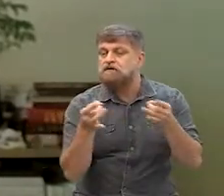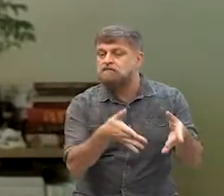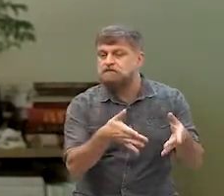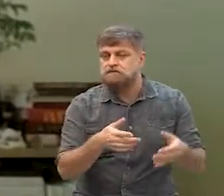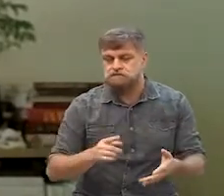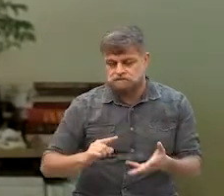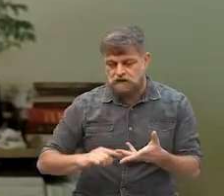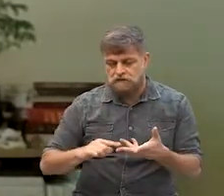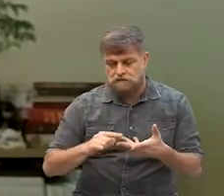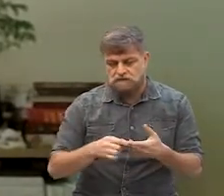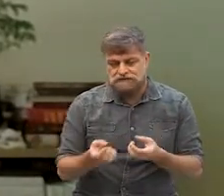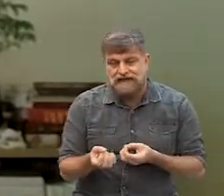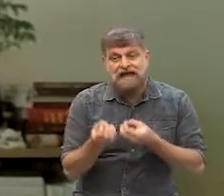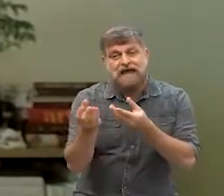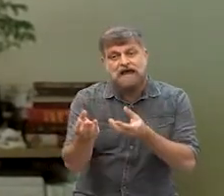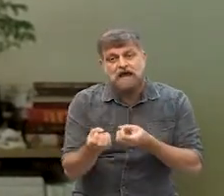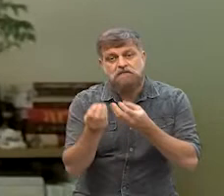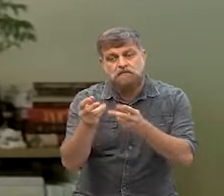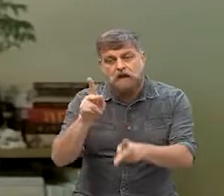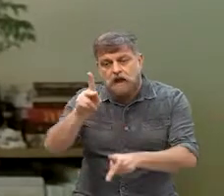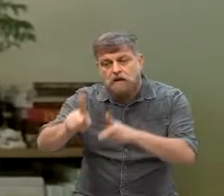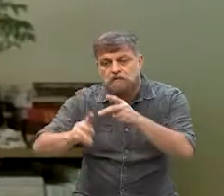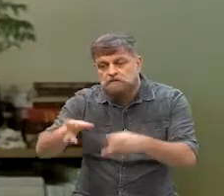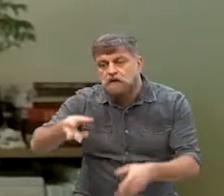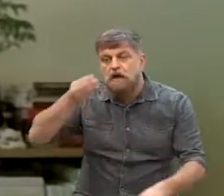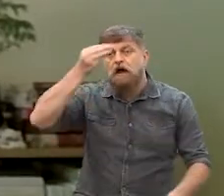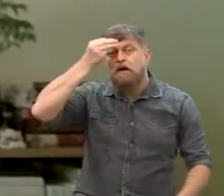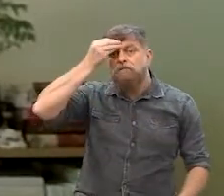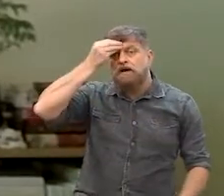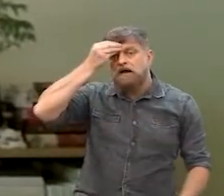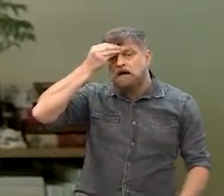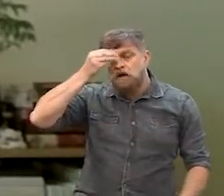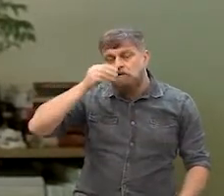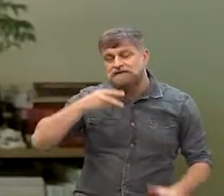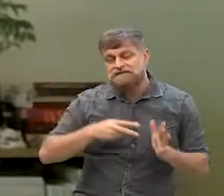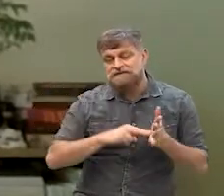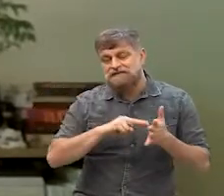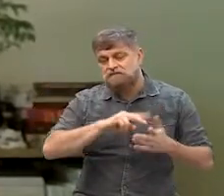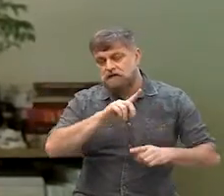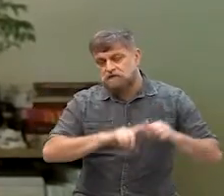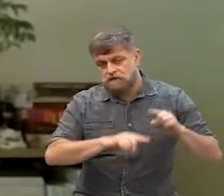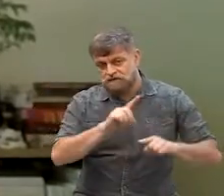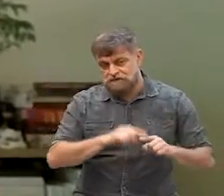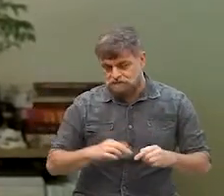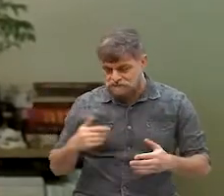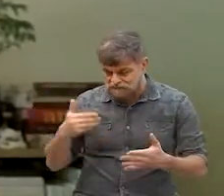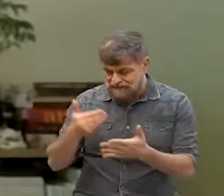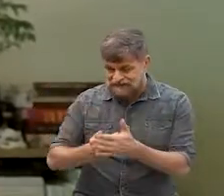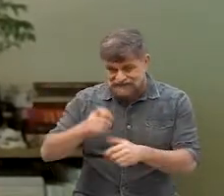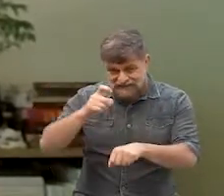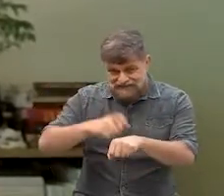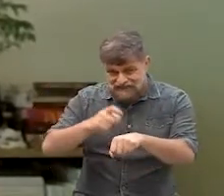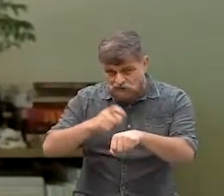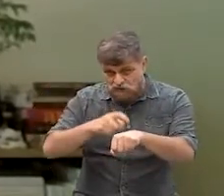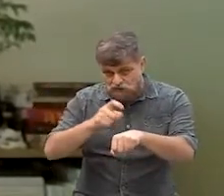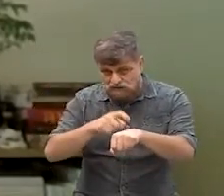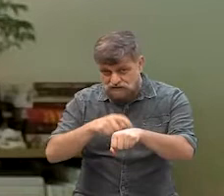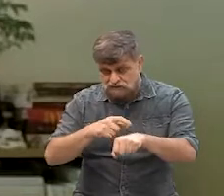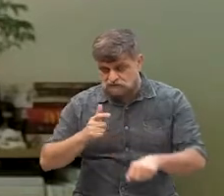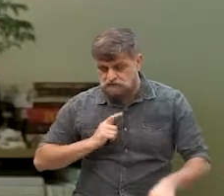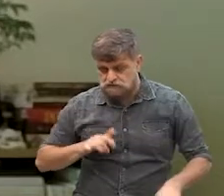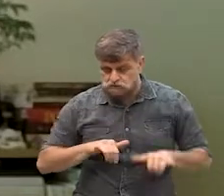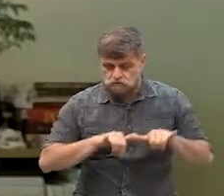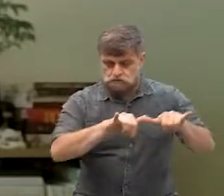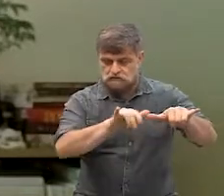faça aquilo. Informar realmente a população o que significa o produto, porque até na hora de eu ir